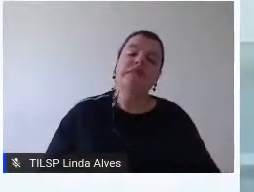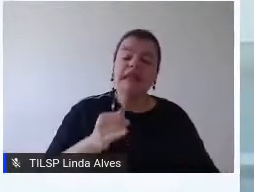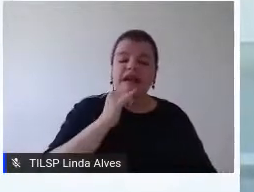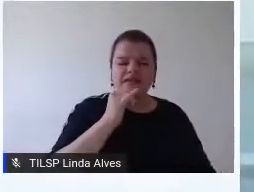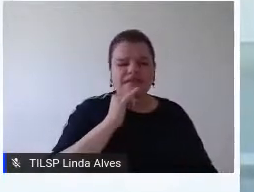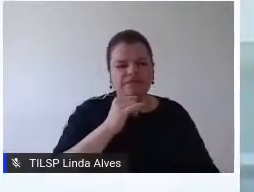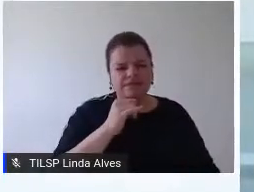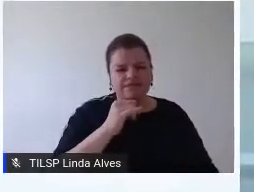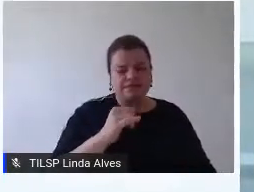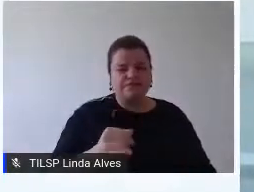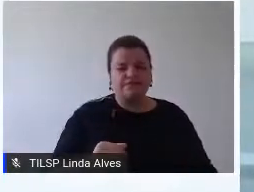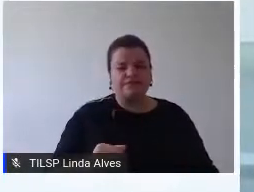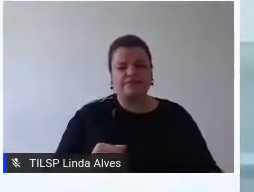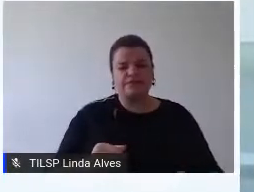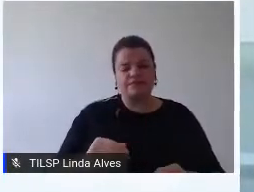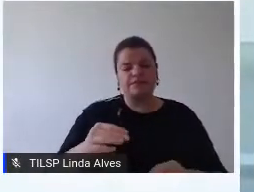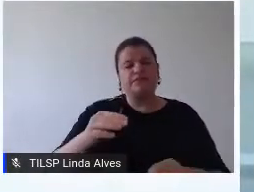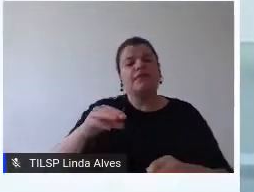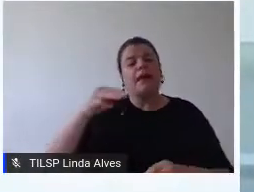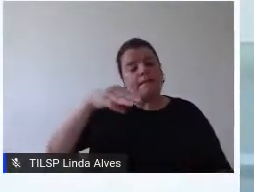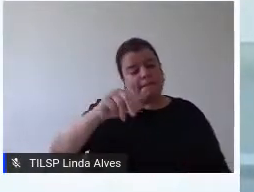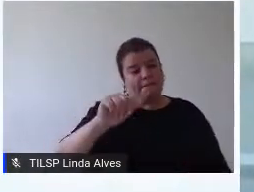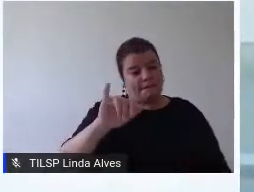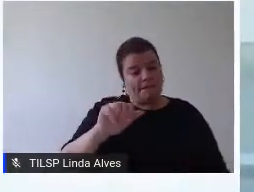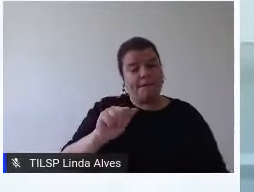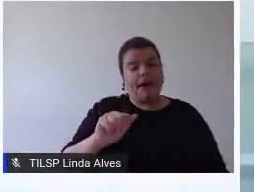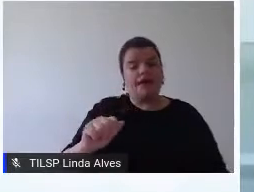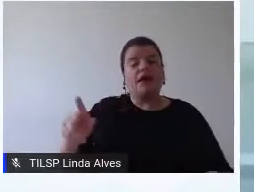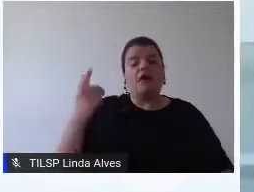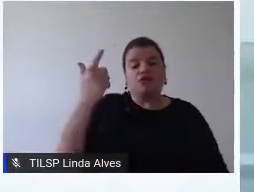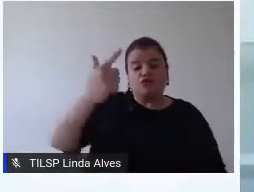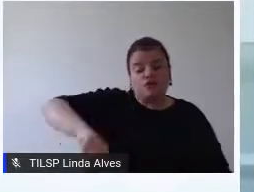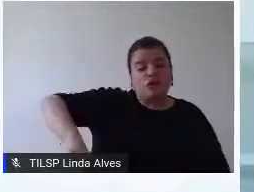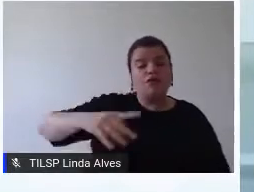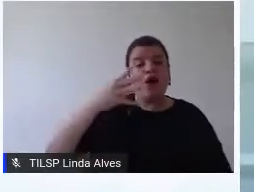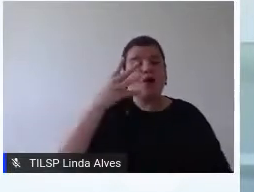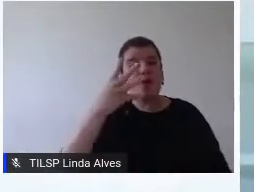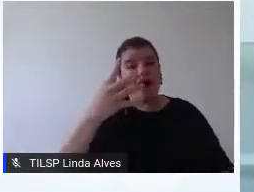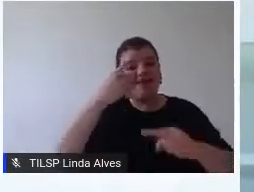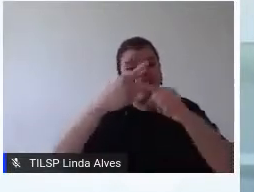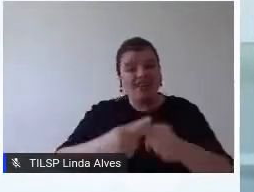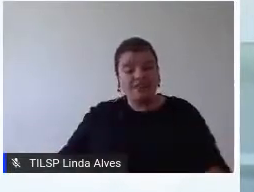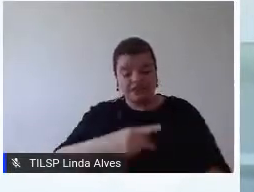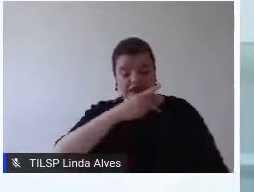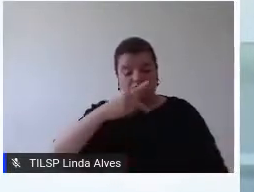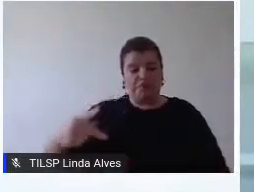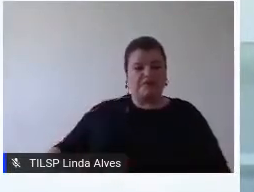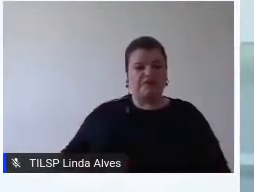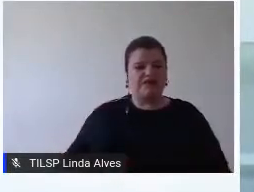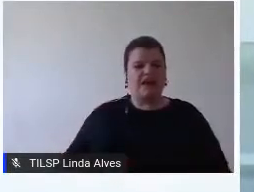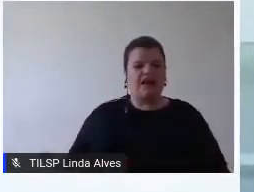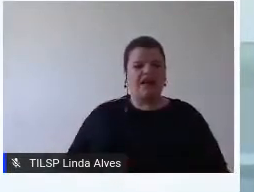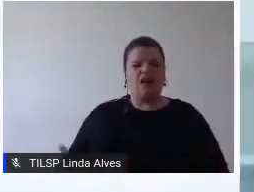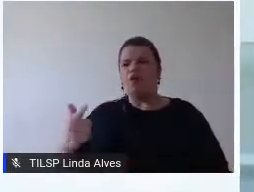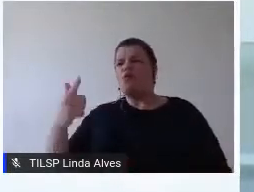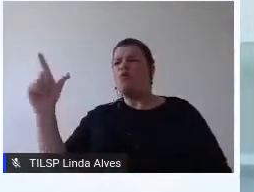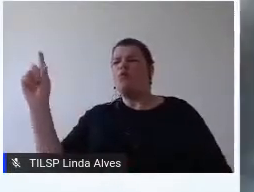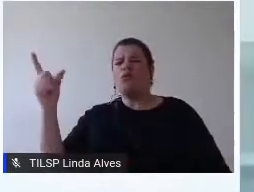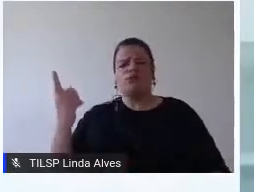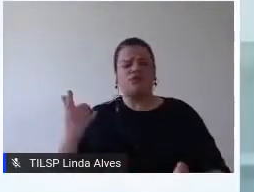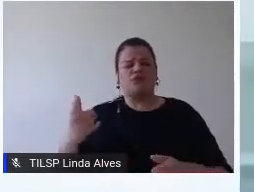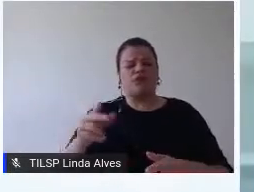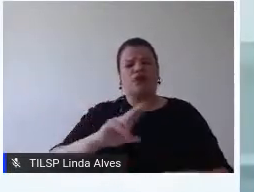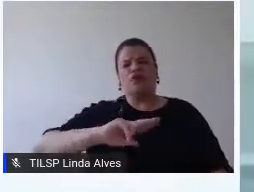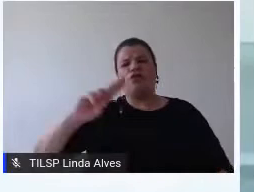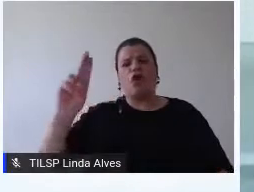O Rodrigo Maia poder ser candidato à reeleição, podendo concorrer pela quarta vez ao cargo de presidente e articulando um outro nome. O que, que era verdade?